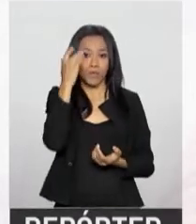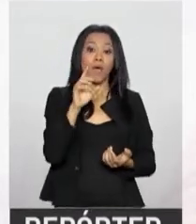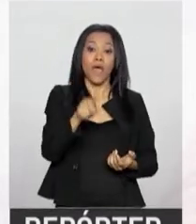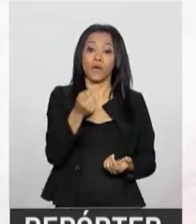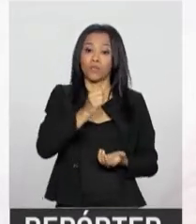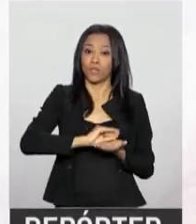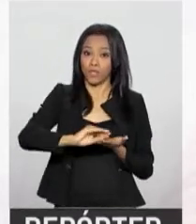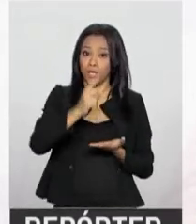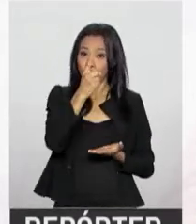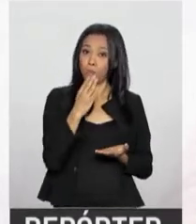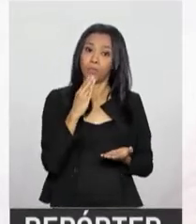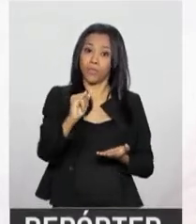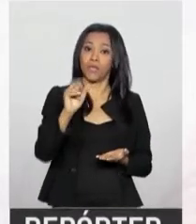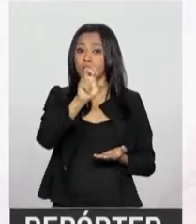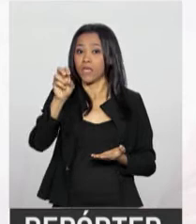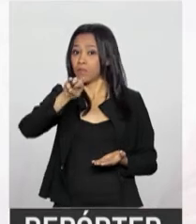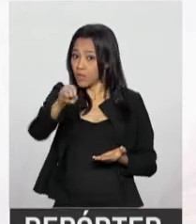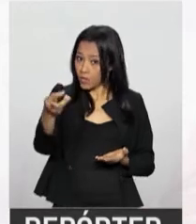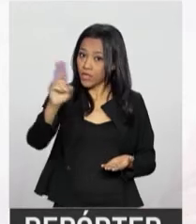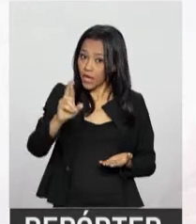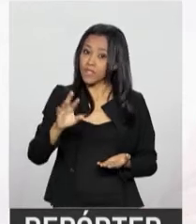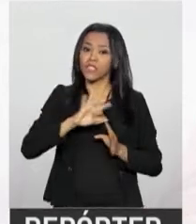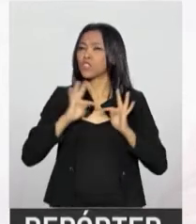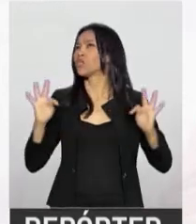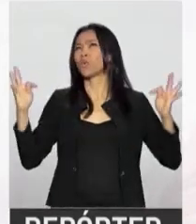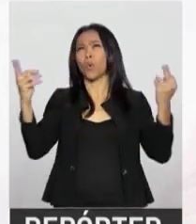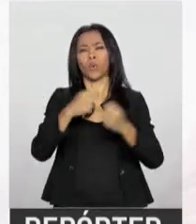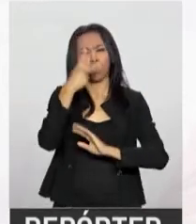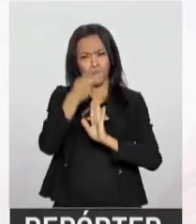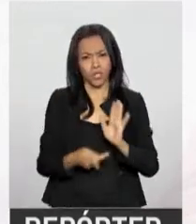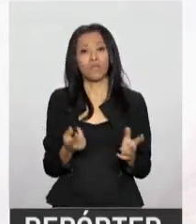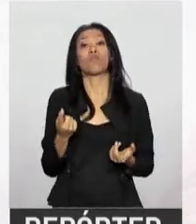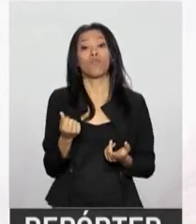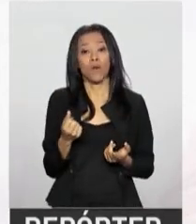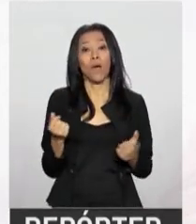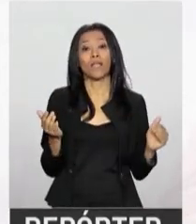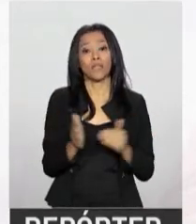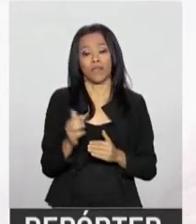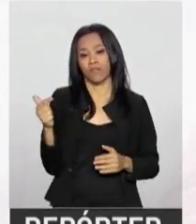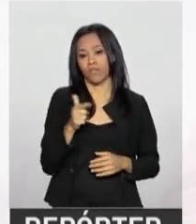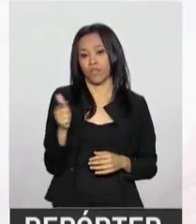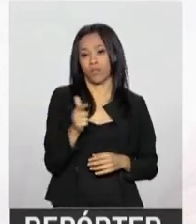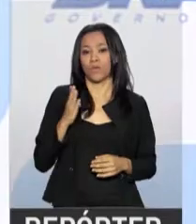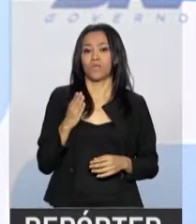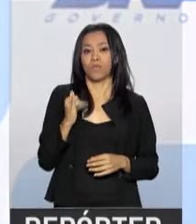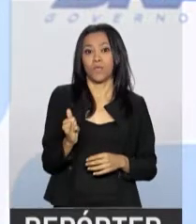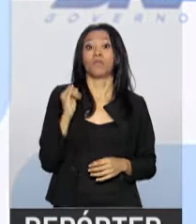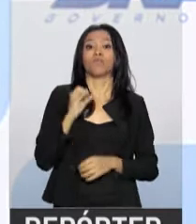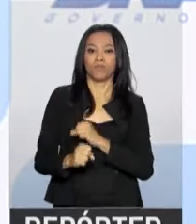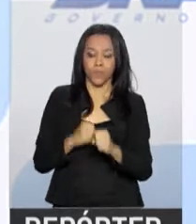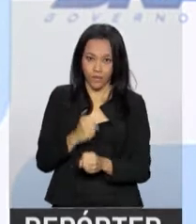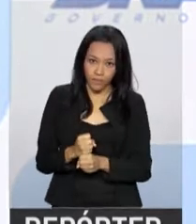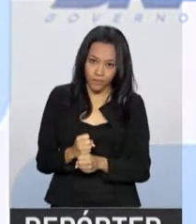de reais por ano mas a economia com a implantação total do projeto pode chegar a 22 bilhões de reais por ano um importante